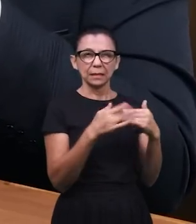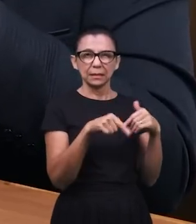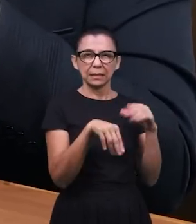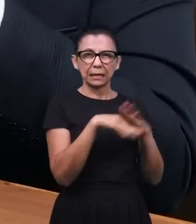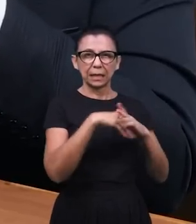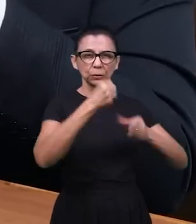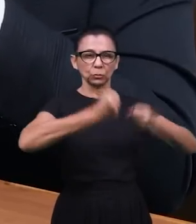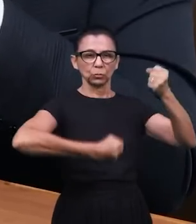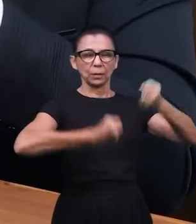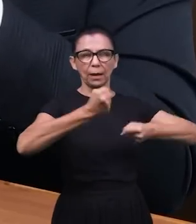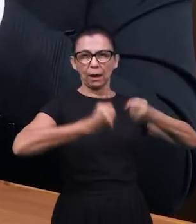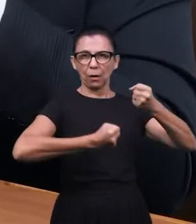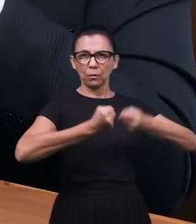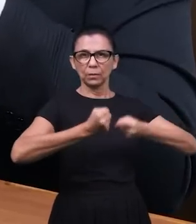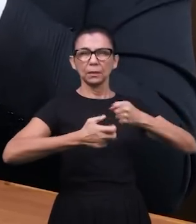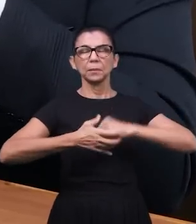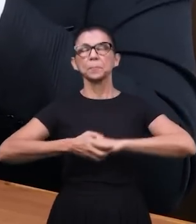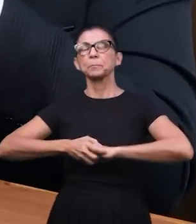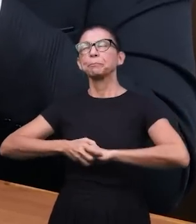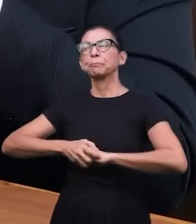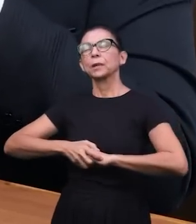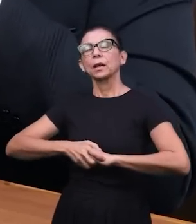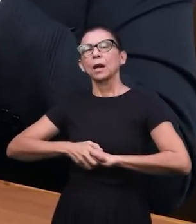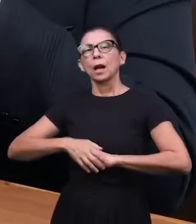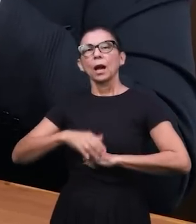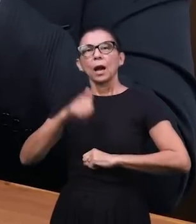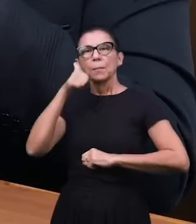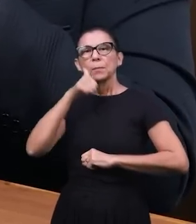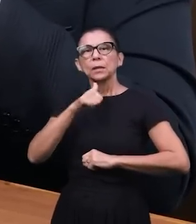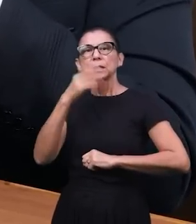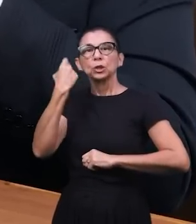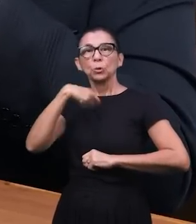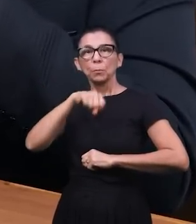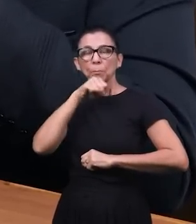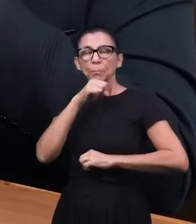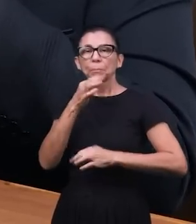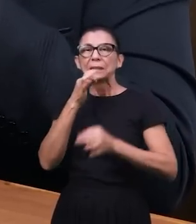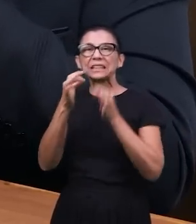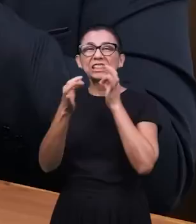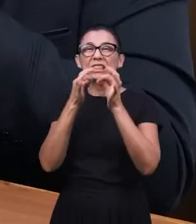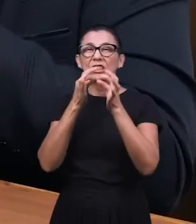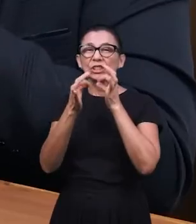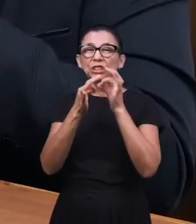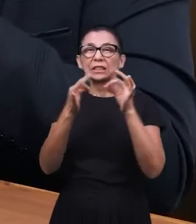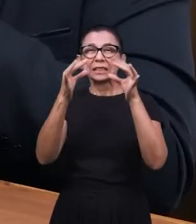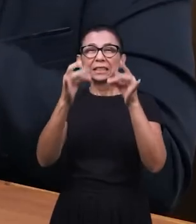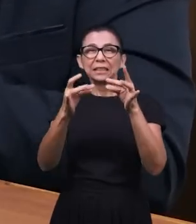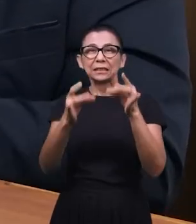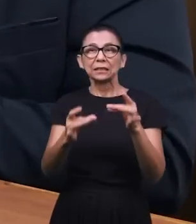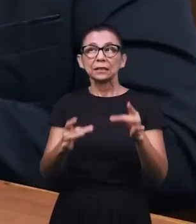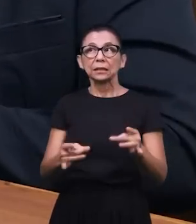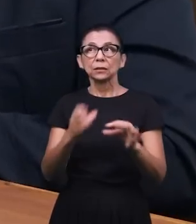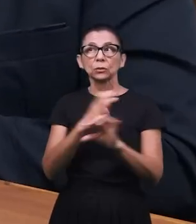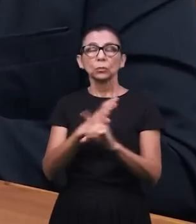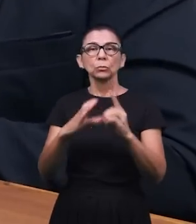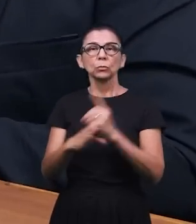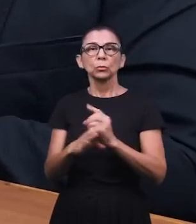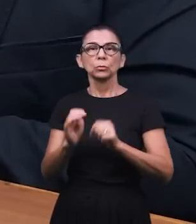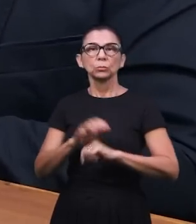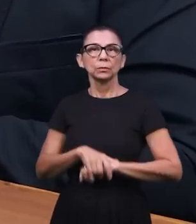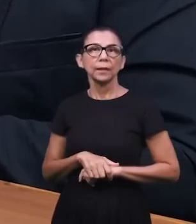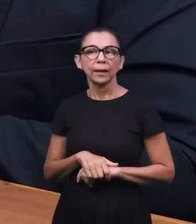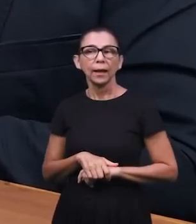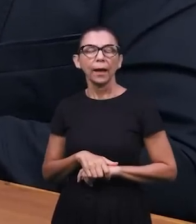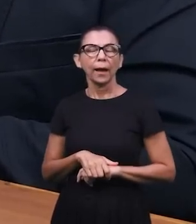a mensagem, sobre o louvor, sobre a pessoa que pregou, sobre uma palavra que ouviu, sobre o diácono, o pastor. Os filhos estão ouvindo. Estão